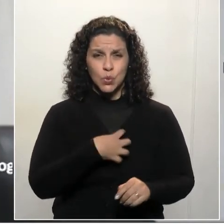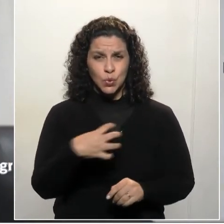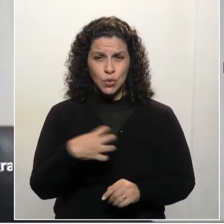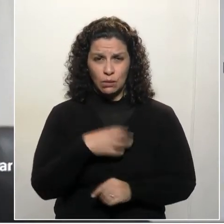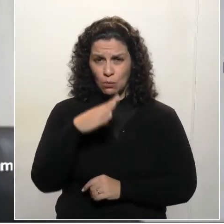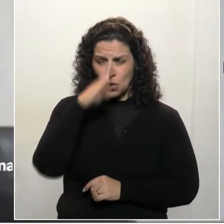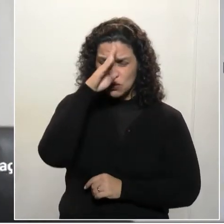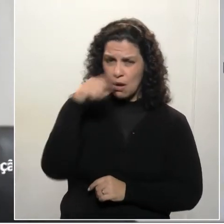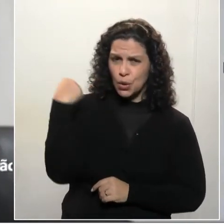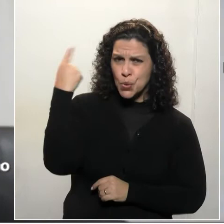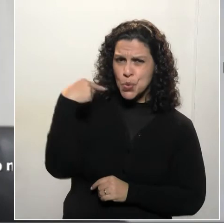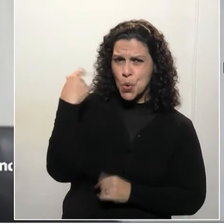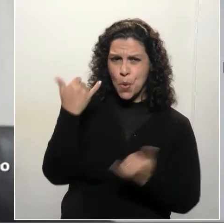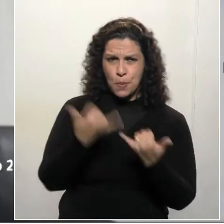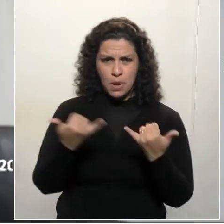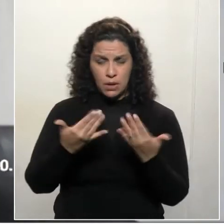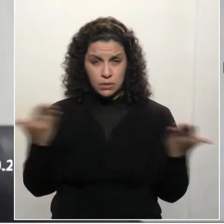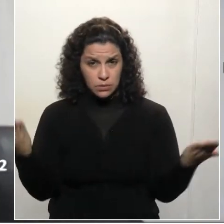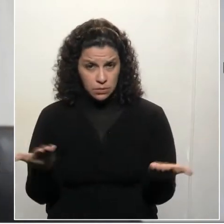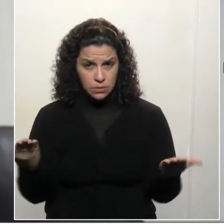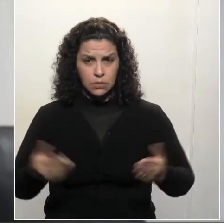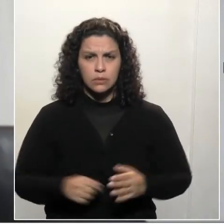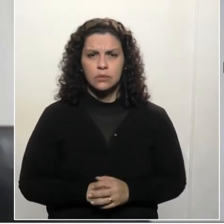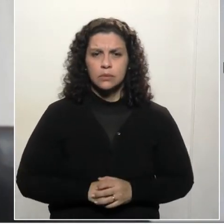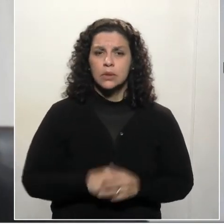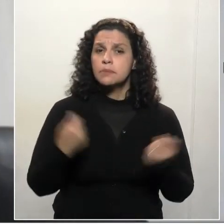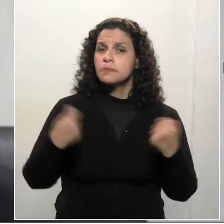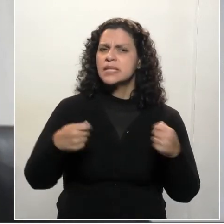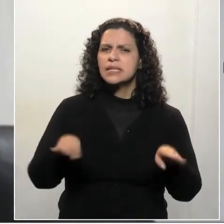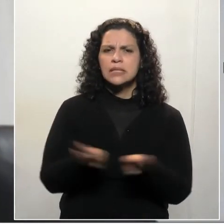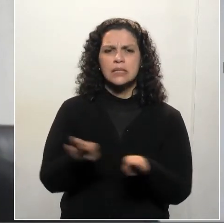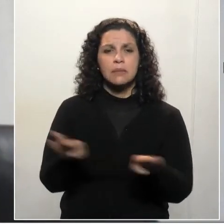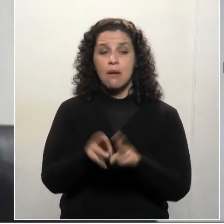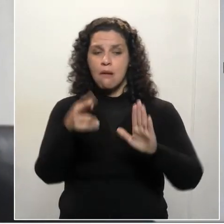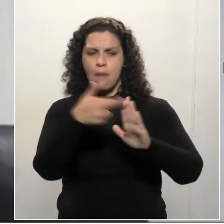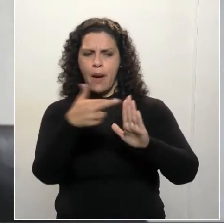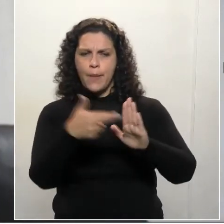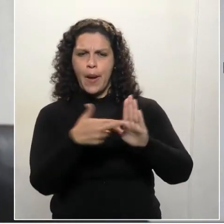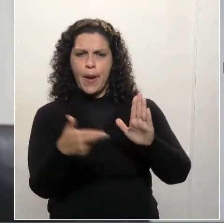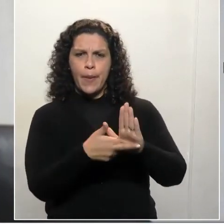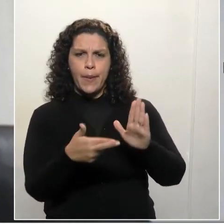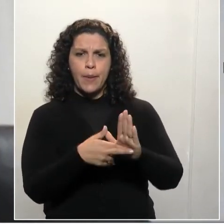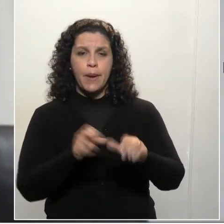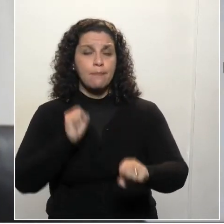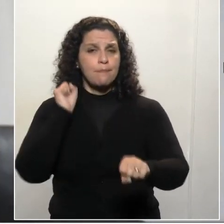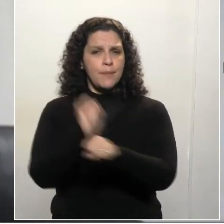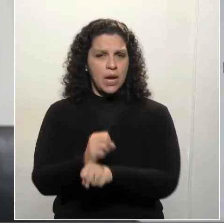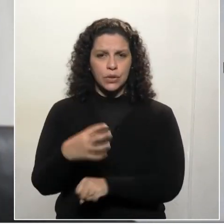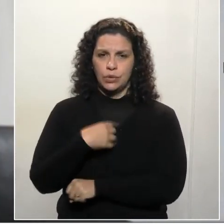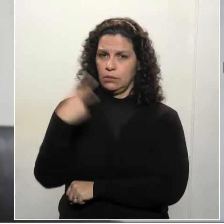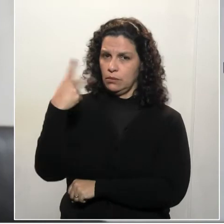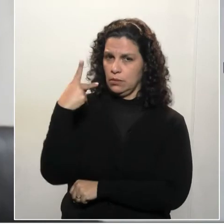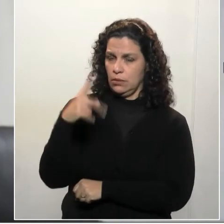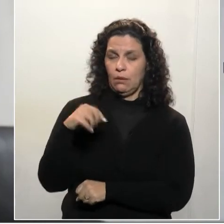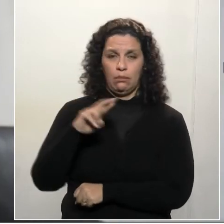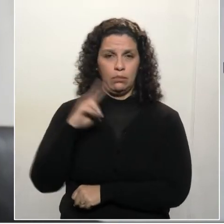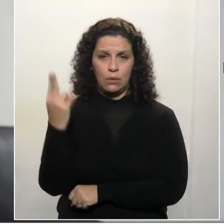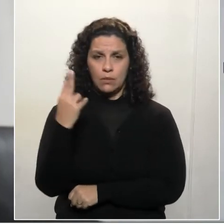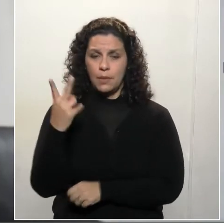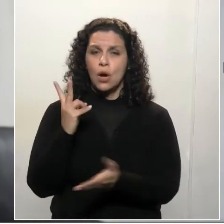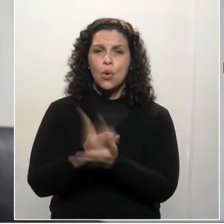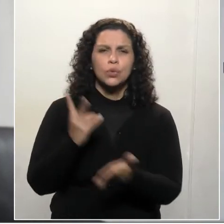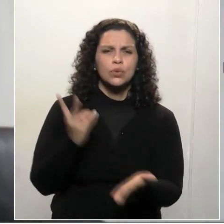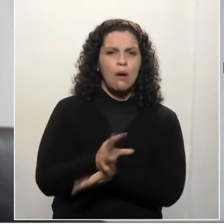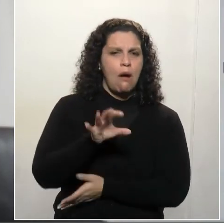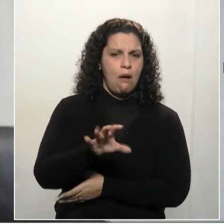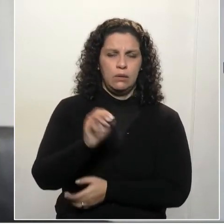se instalou no governo central têm que tomar todas as medidas necessárias para conter. Não dá para deixar ele